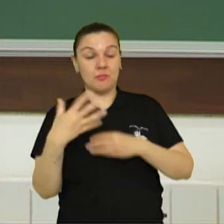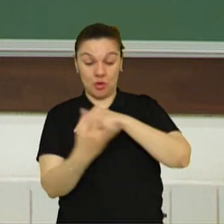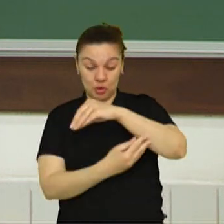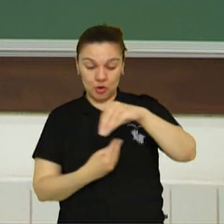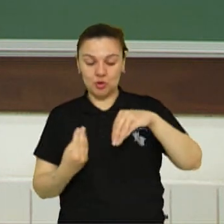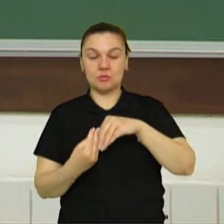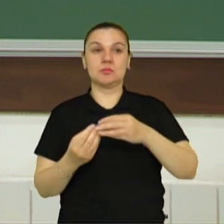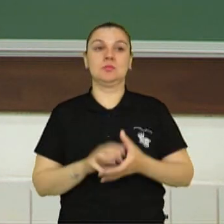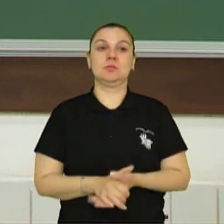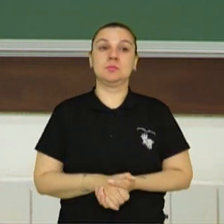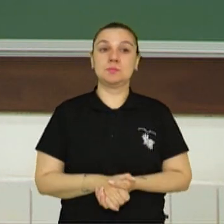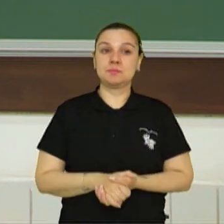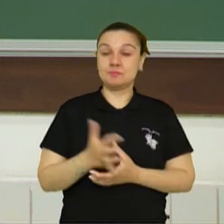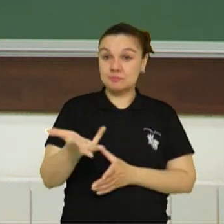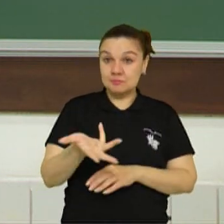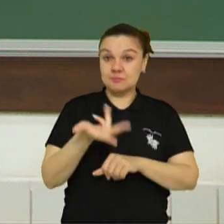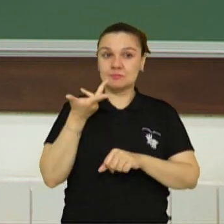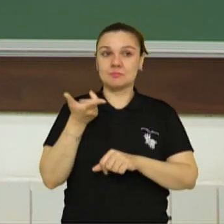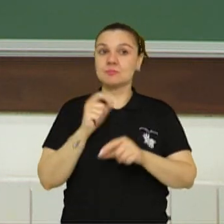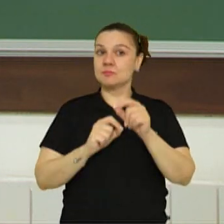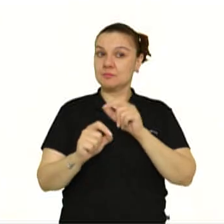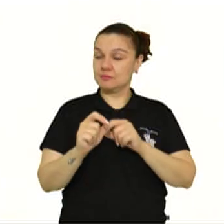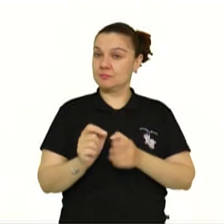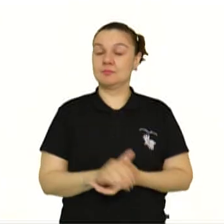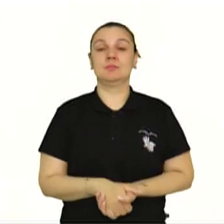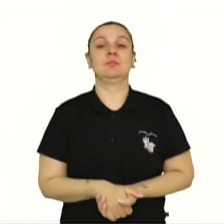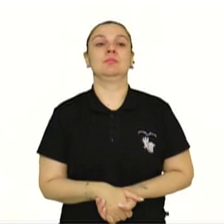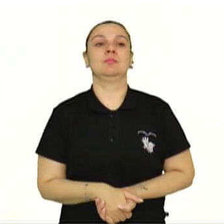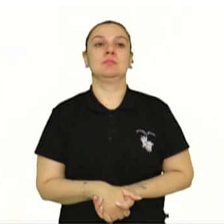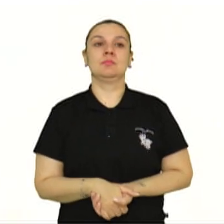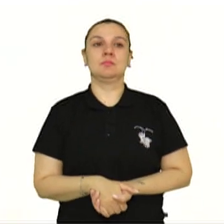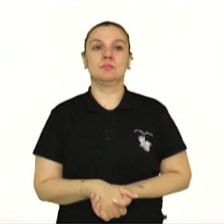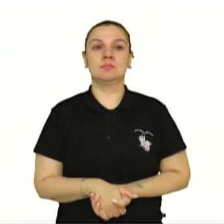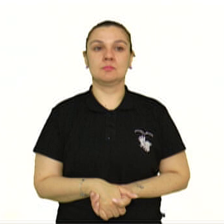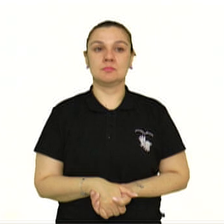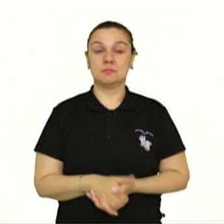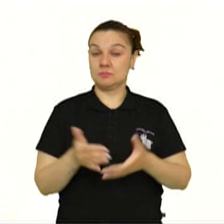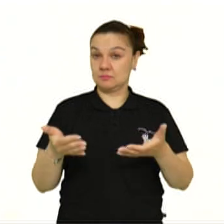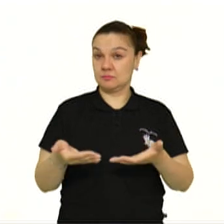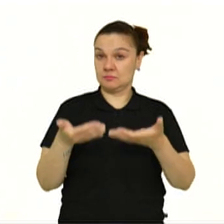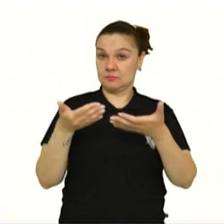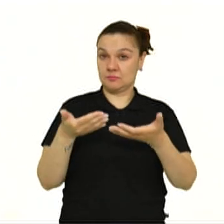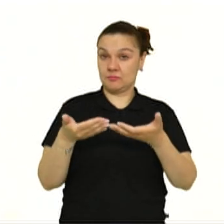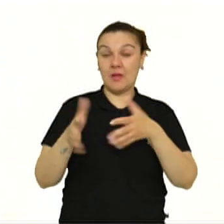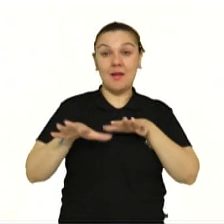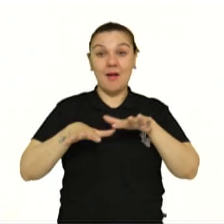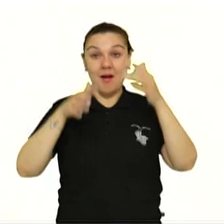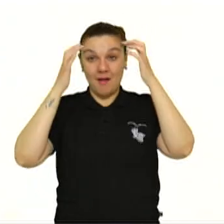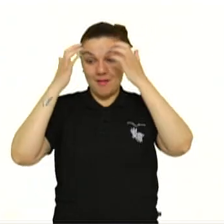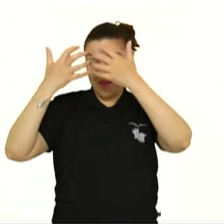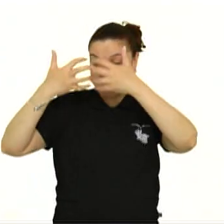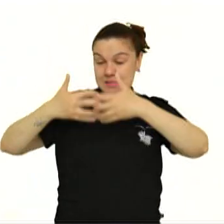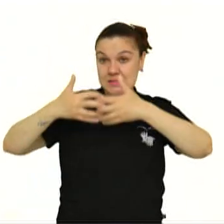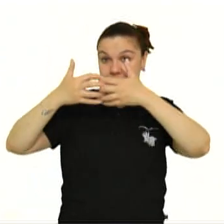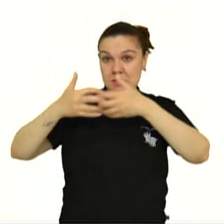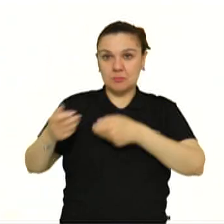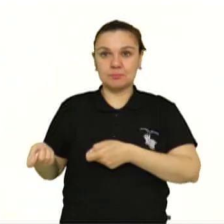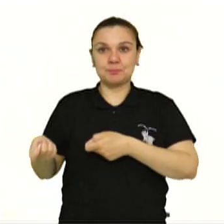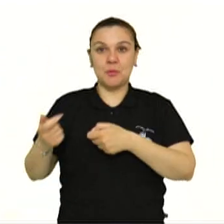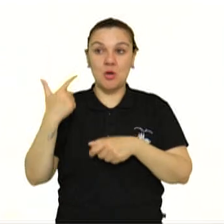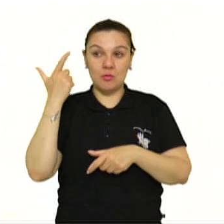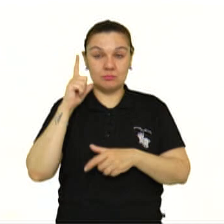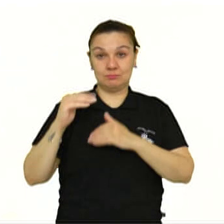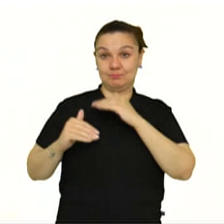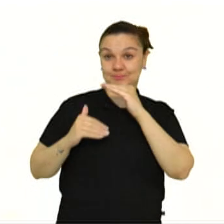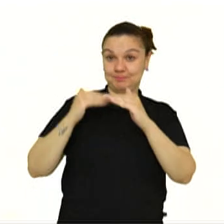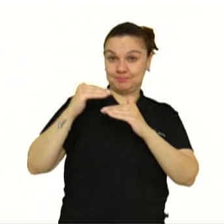integral. Algumas habilidades que a gente desenvolve com o tênis. Promove ganhos motores, que contribuem para o